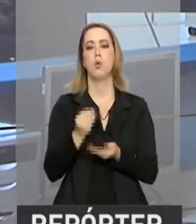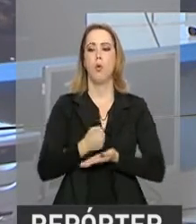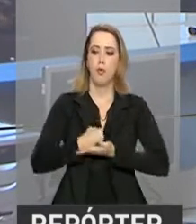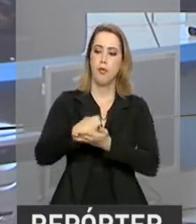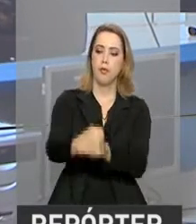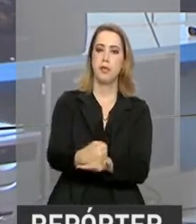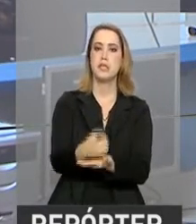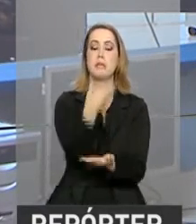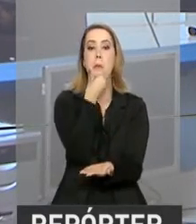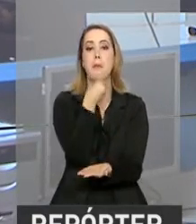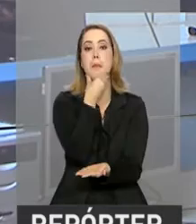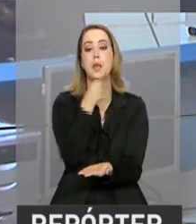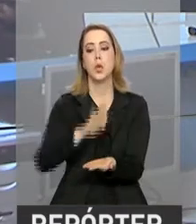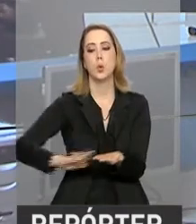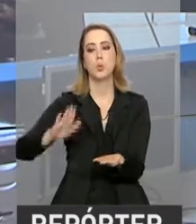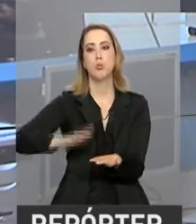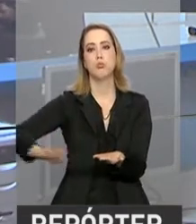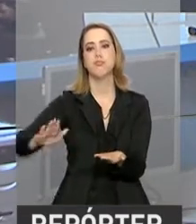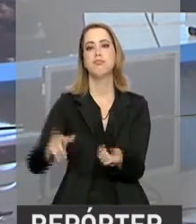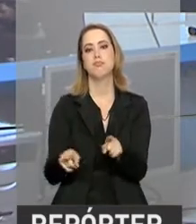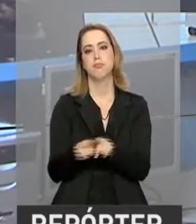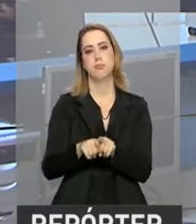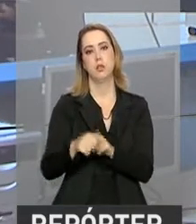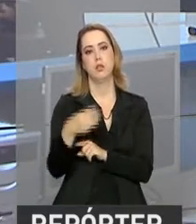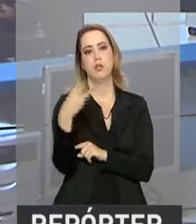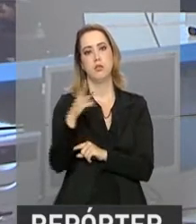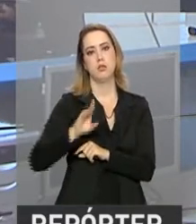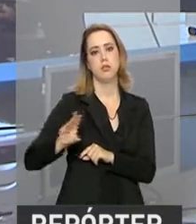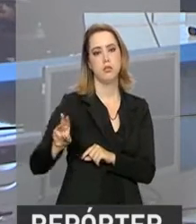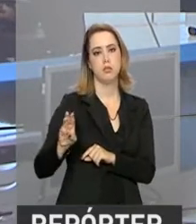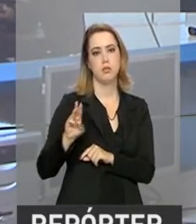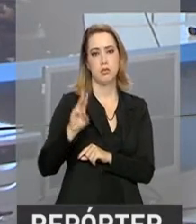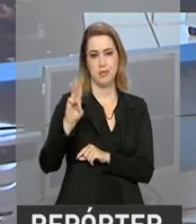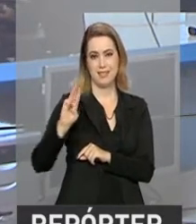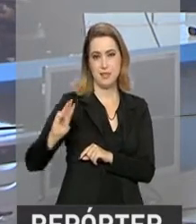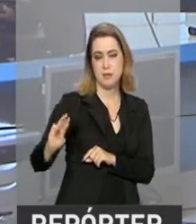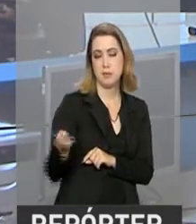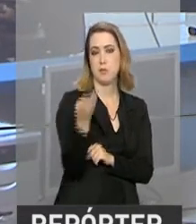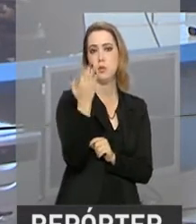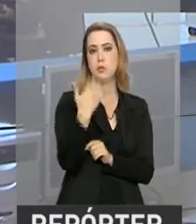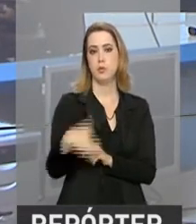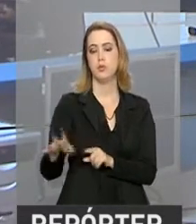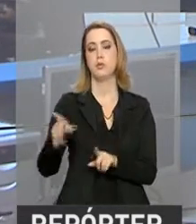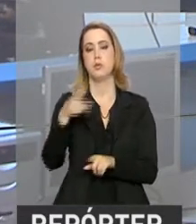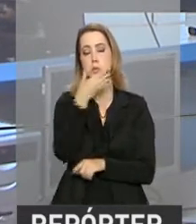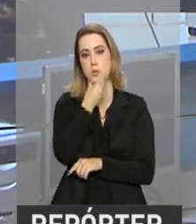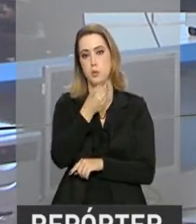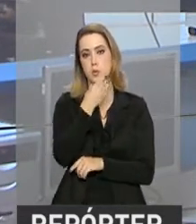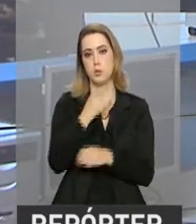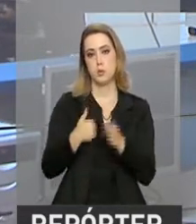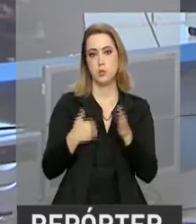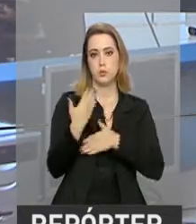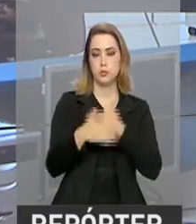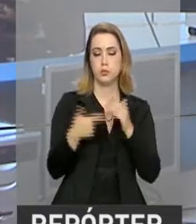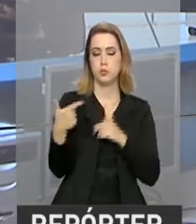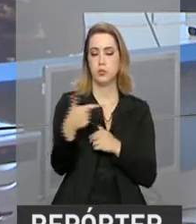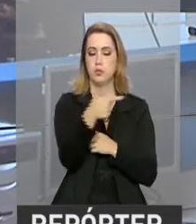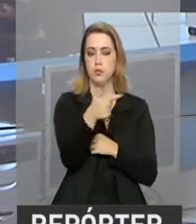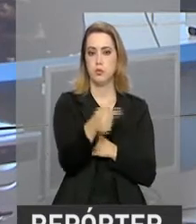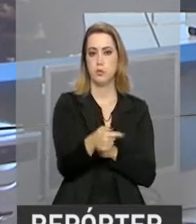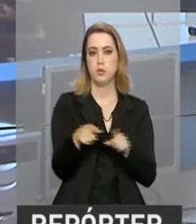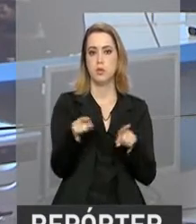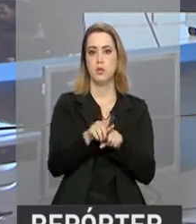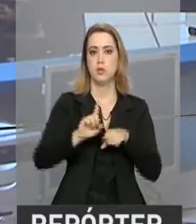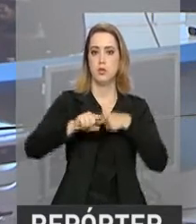meninos. A expectativa é imunizar mais de 3 milhões e meio de garotos já em 2017. E a partir de 2020 serão incluídos